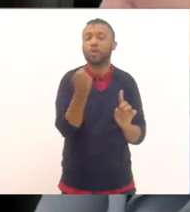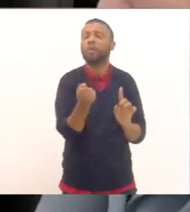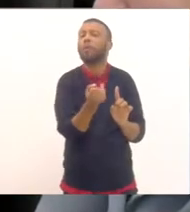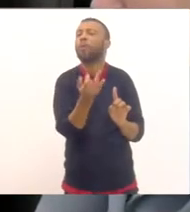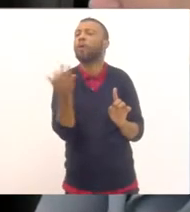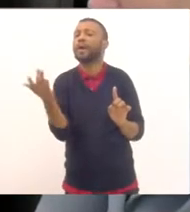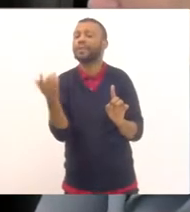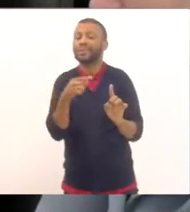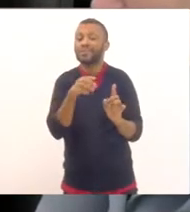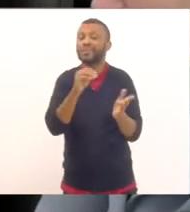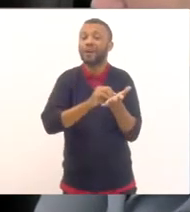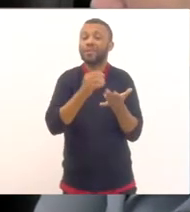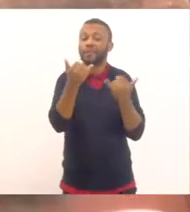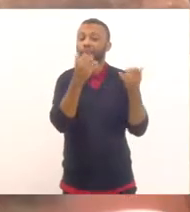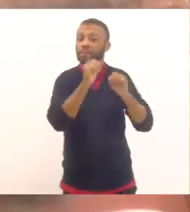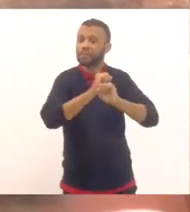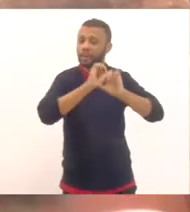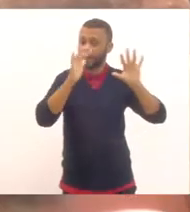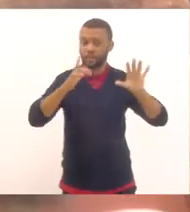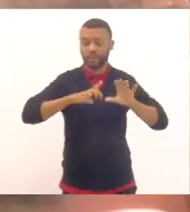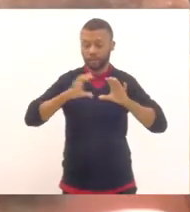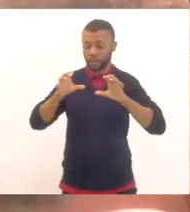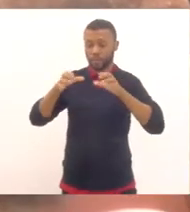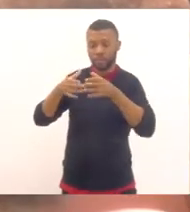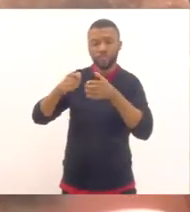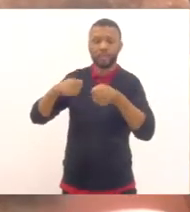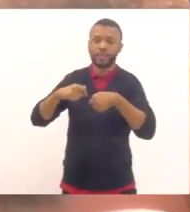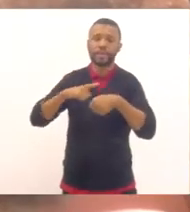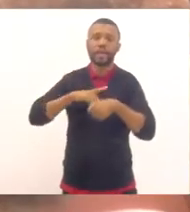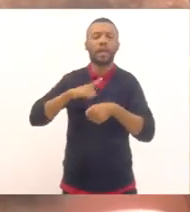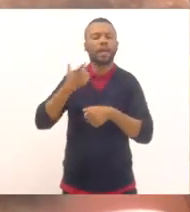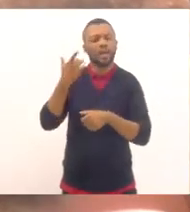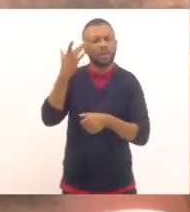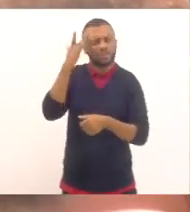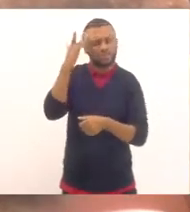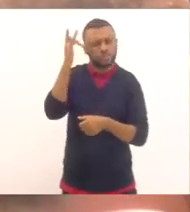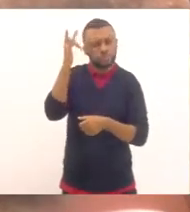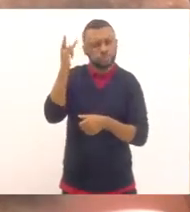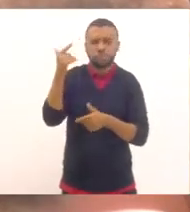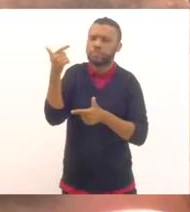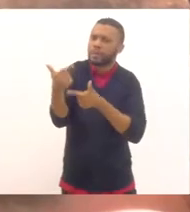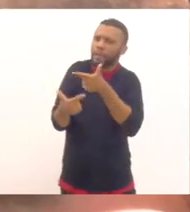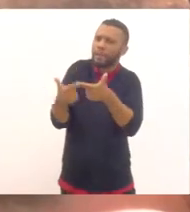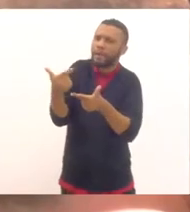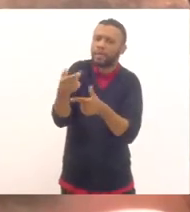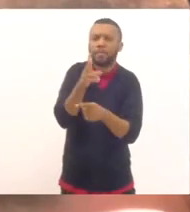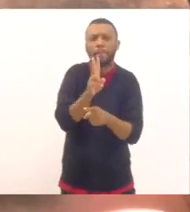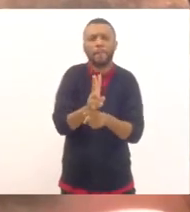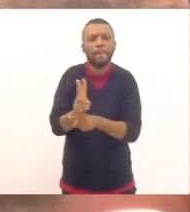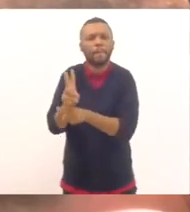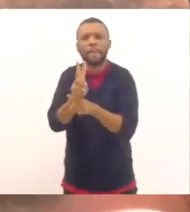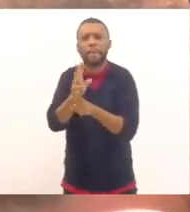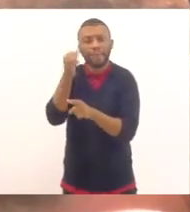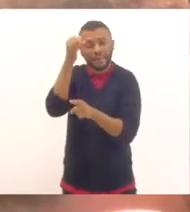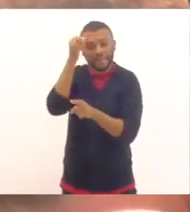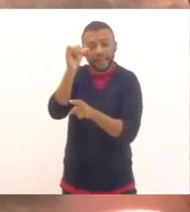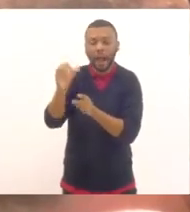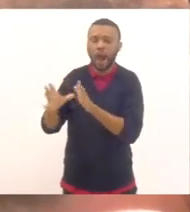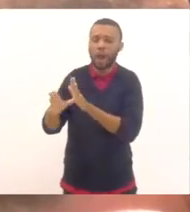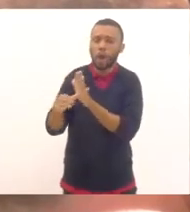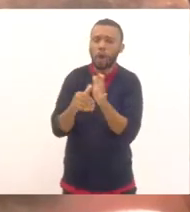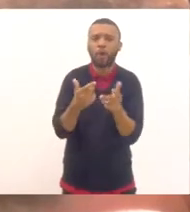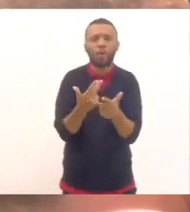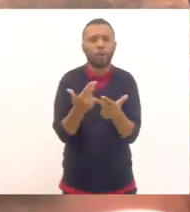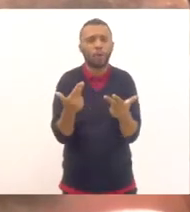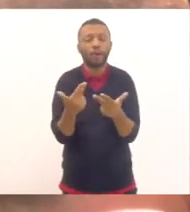claro uma coisa você tem um grupamento e deverá ser o efetivo no dia a dia fazendo ali que ele trabalha de prevenção outra coisa você ter essas